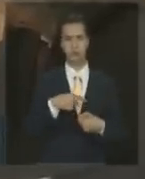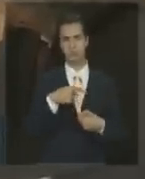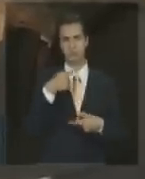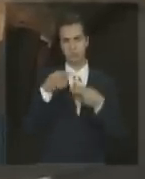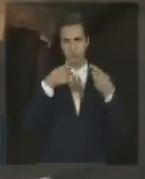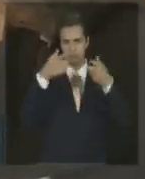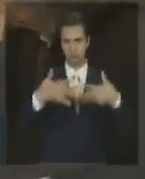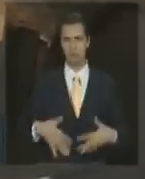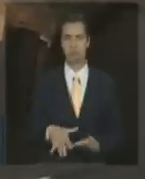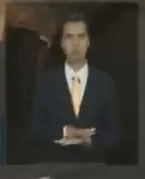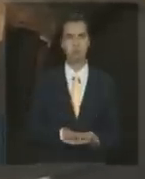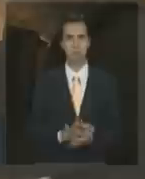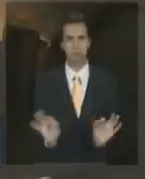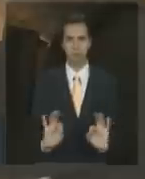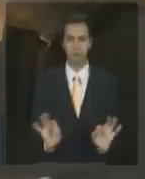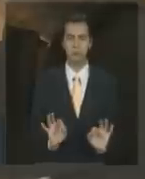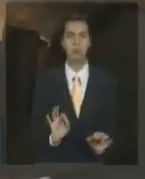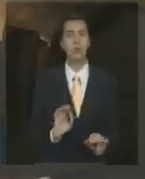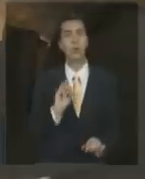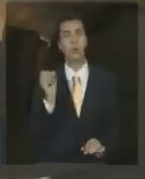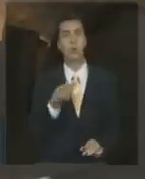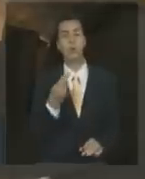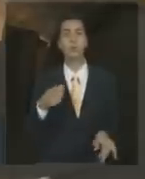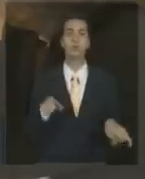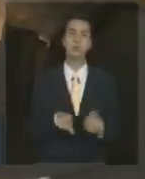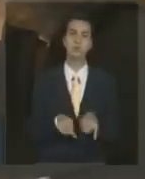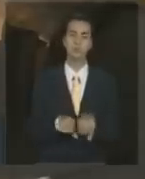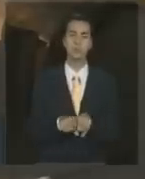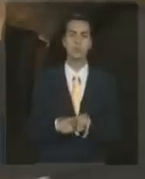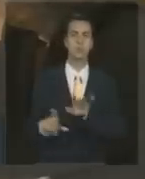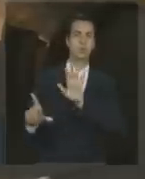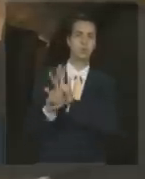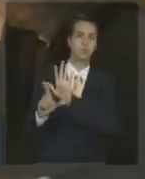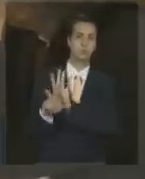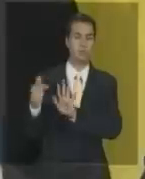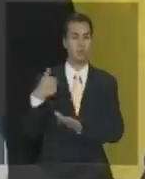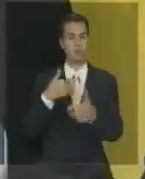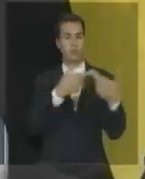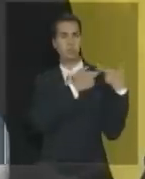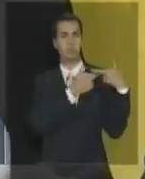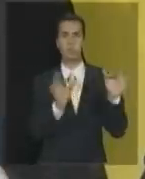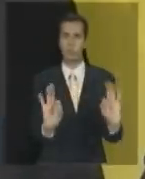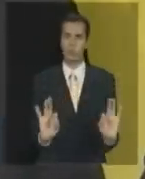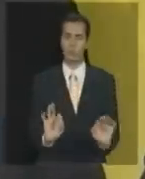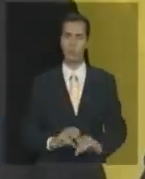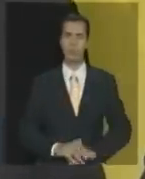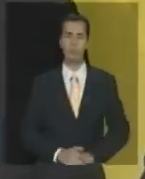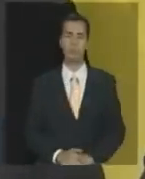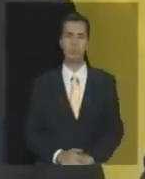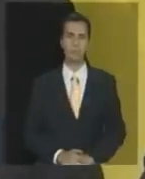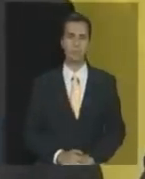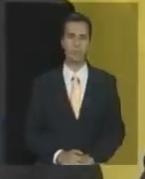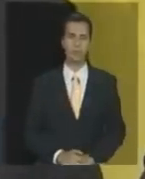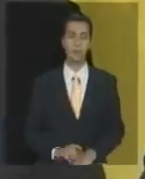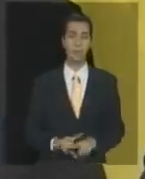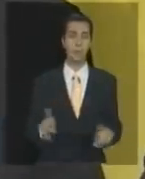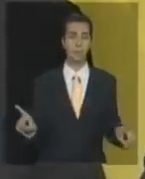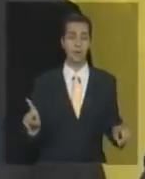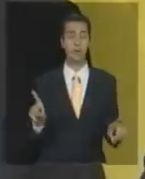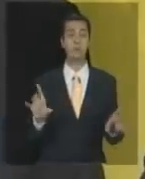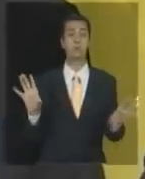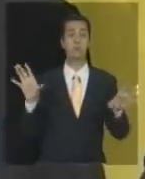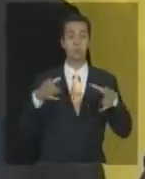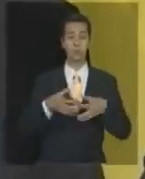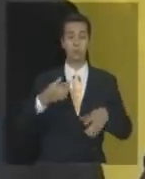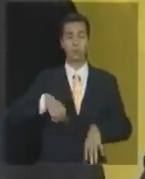ou mesmo nos outros poderes que não estão sob a nossa responsabilidade. Mas, no que se refere ao Poder